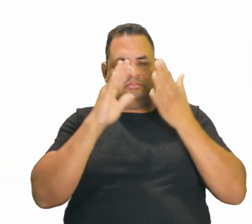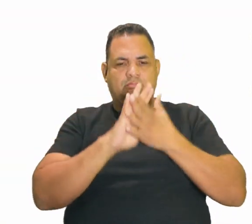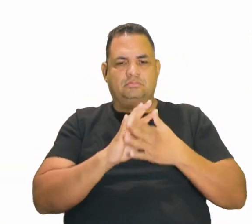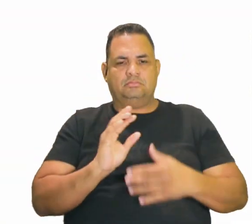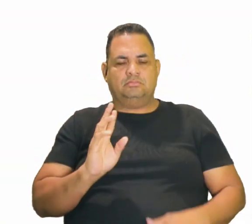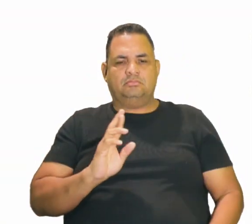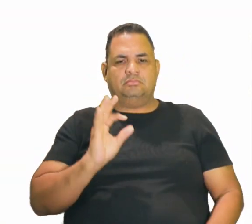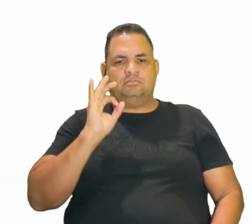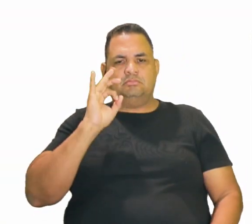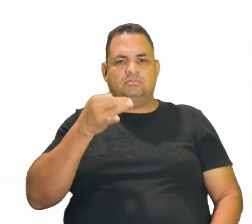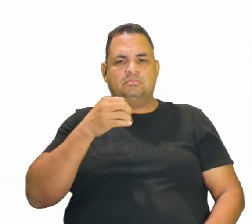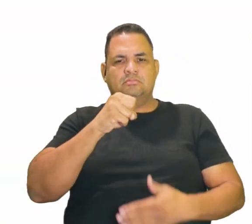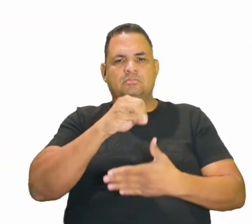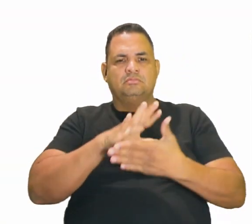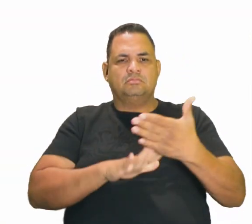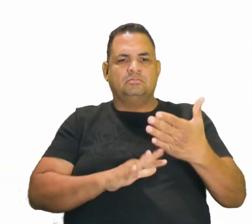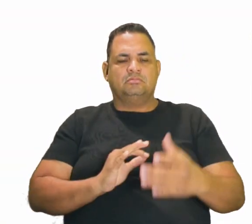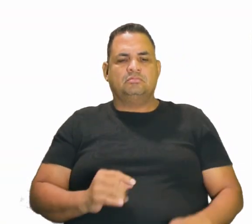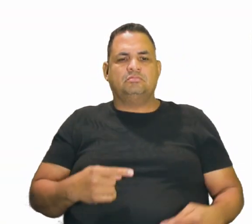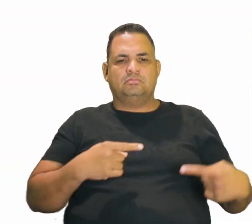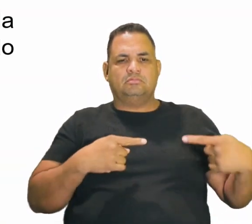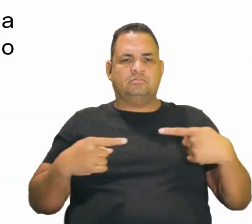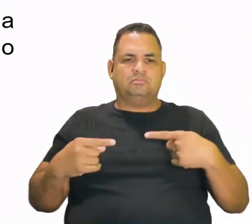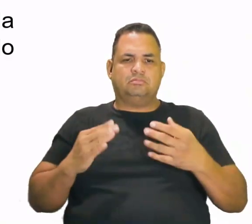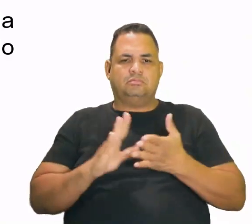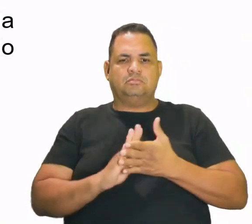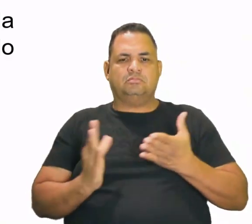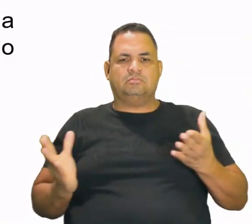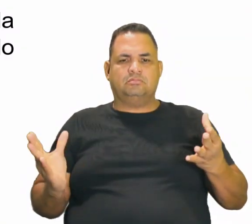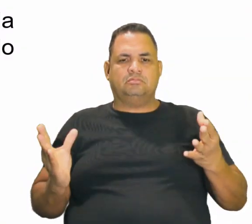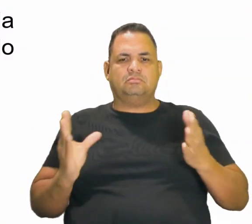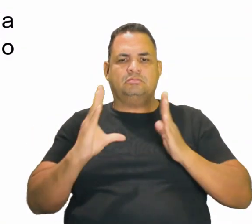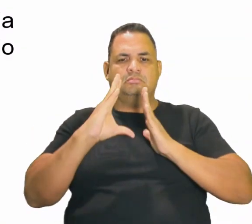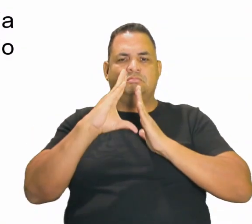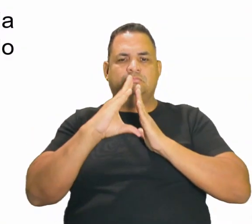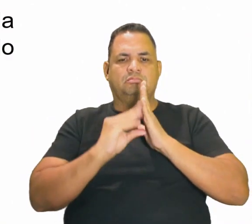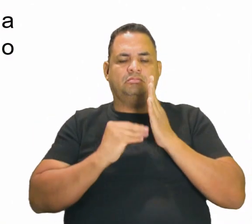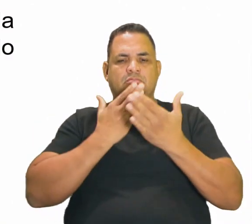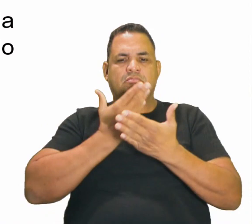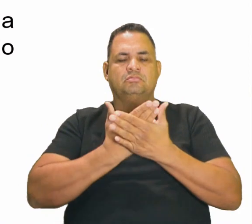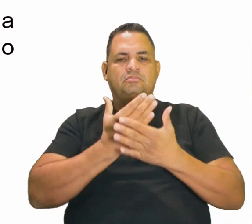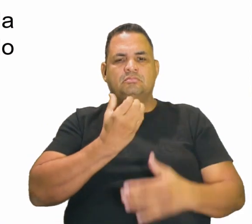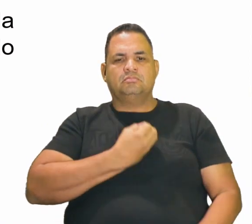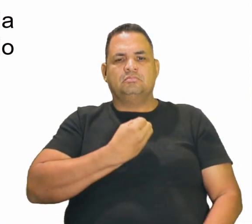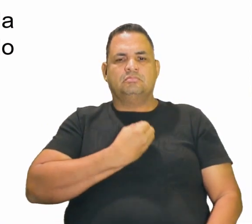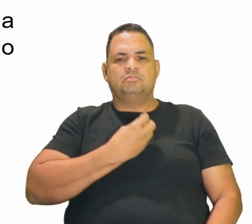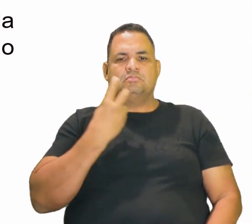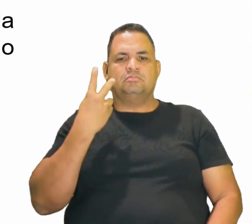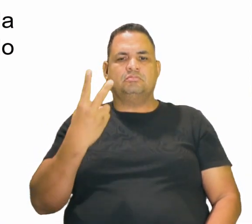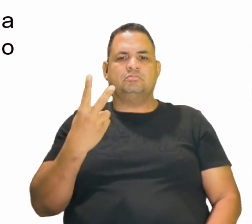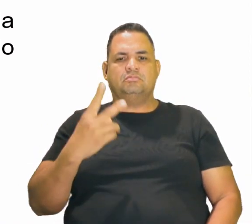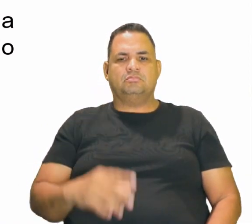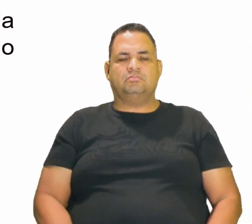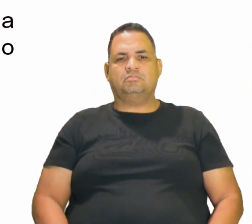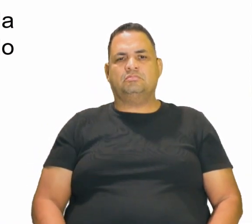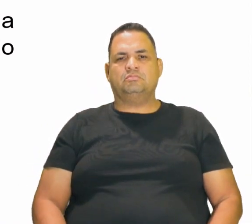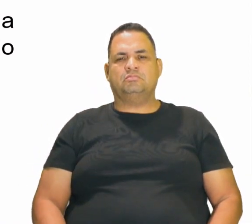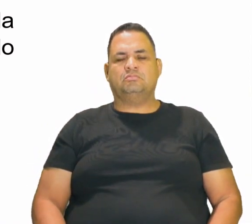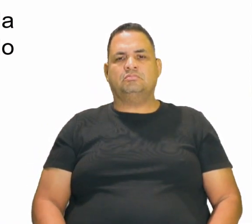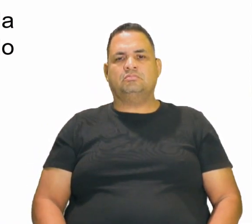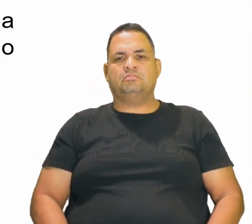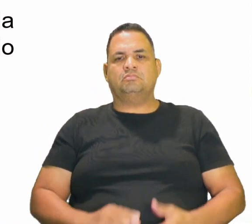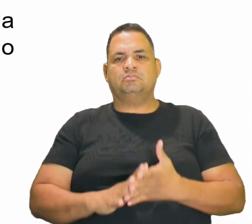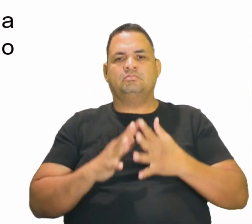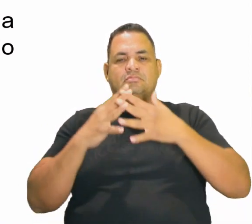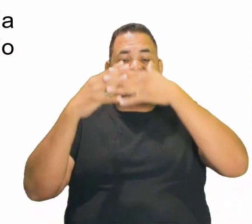quem acertou essa questão está relacionado ao conteúdo da aula questão 2 sobre